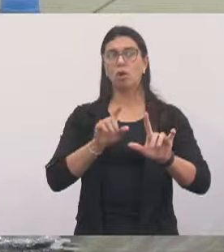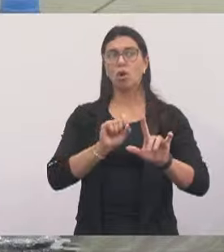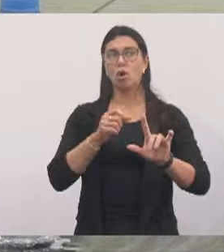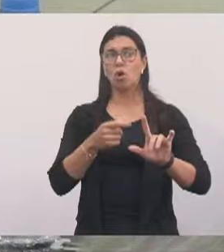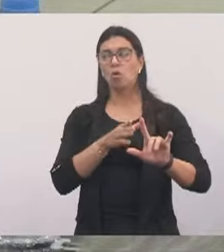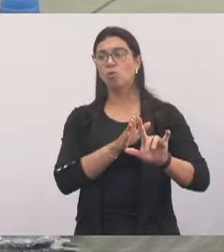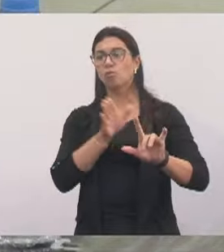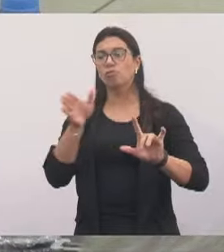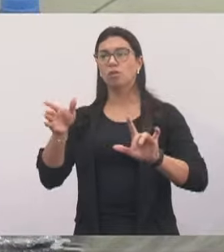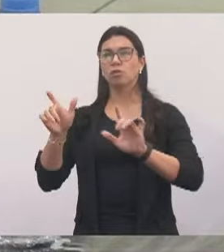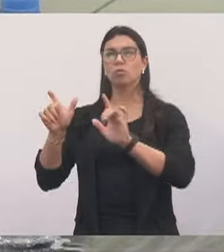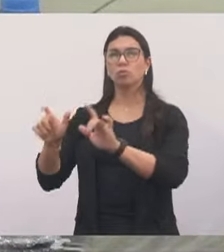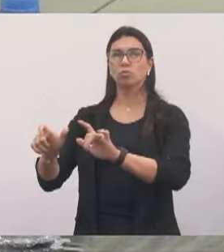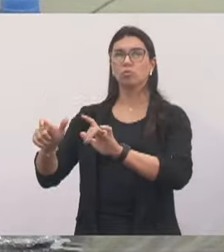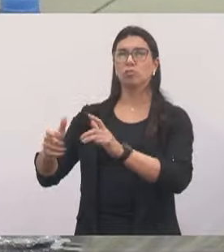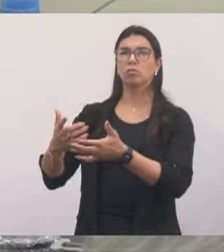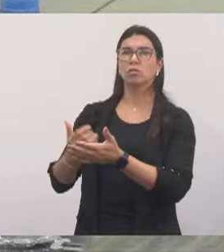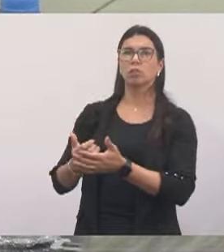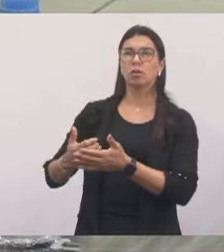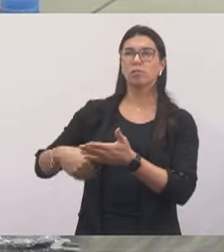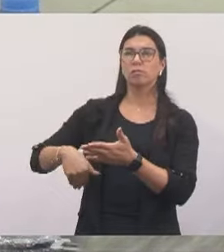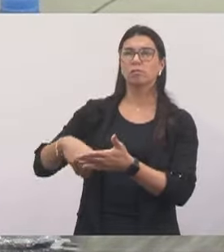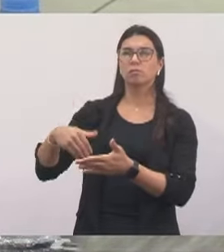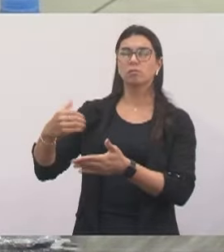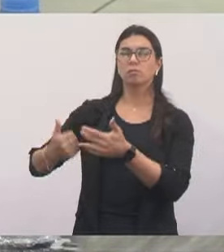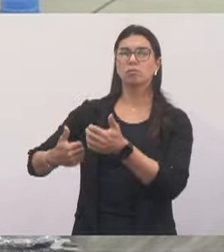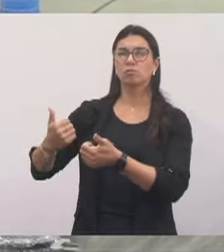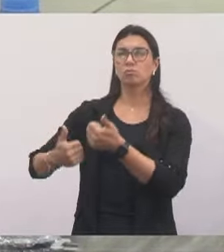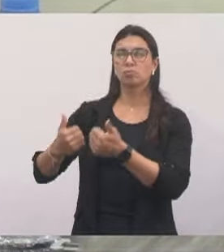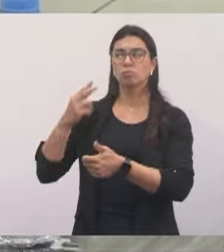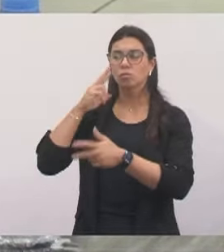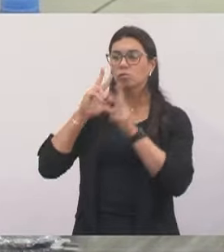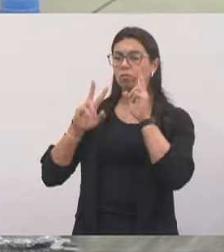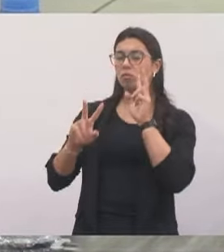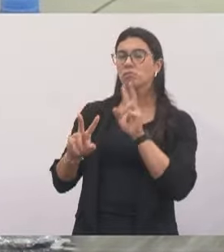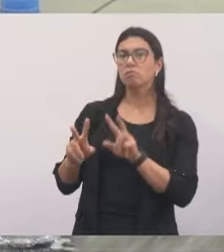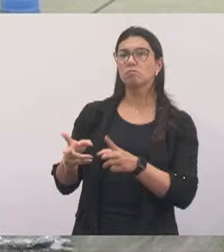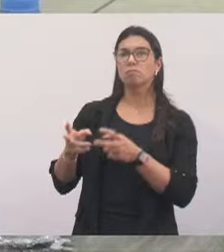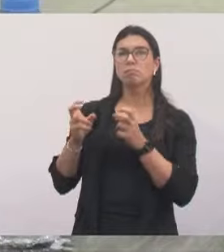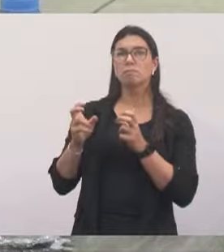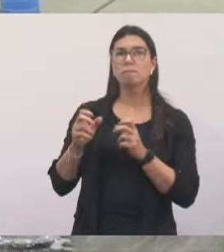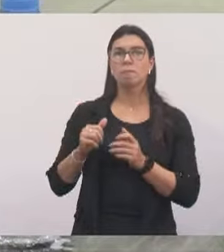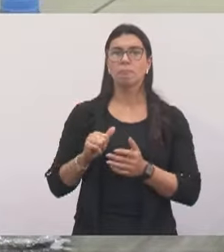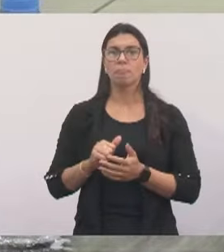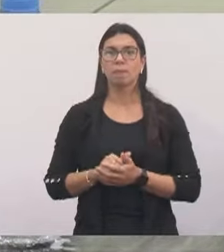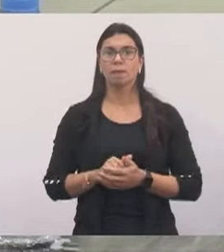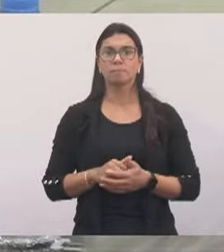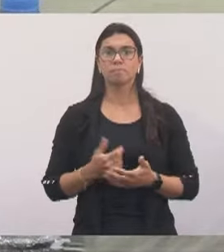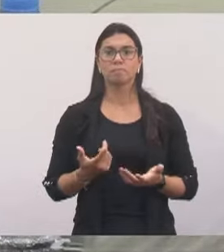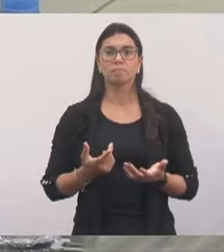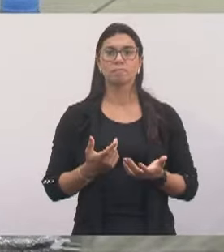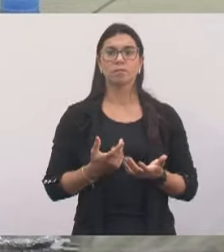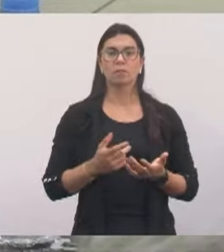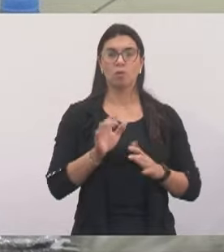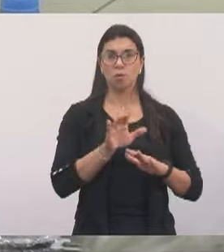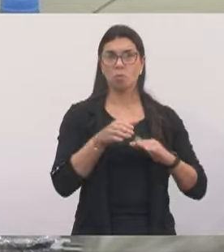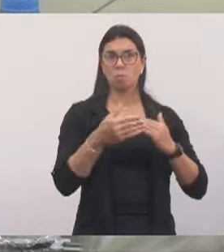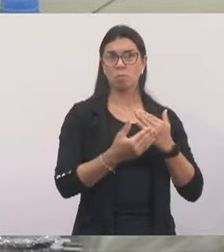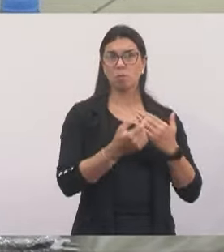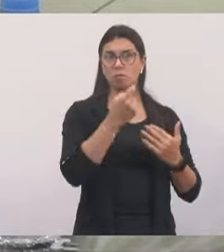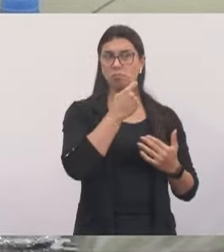assistindo futebol. Nem que o cara joga ruim, mas pelo menos você fica vendo aí e está jogando. Inclusive, o Parque Minha Lua tem dia lá